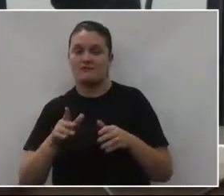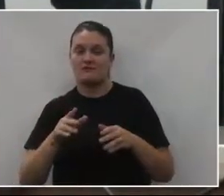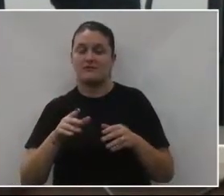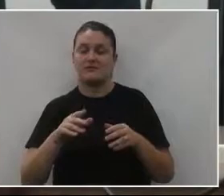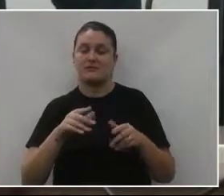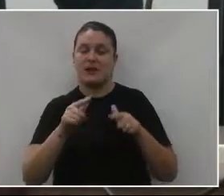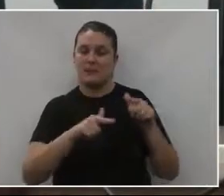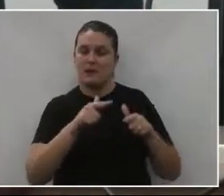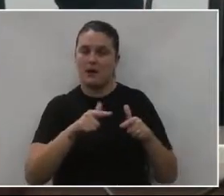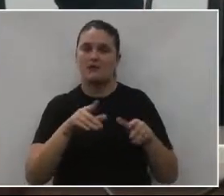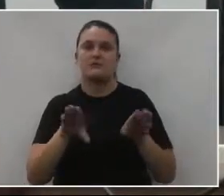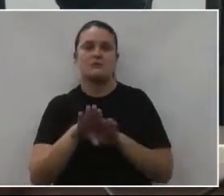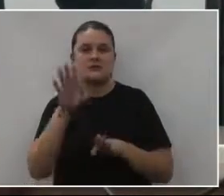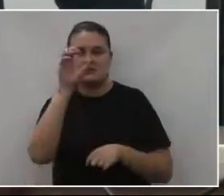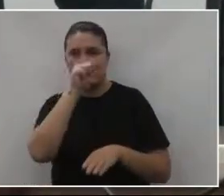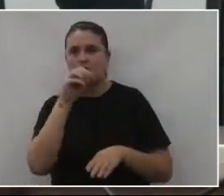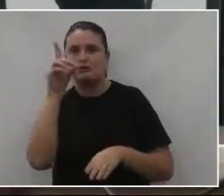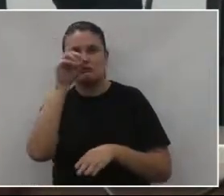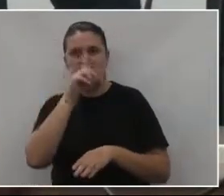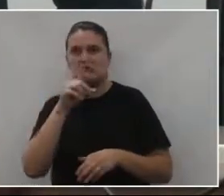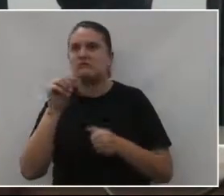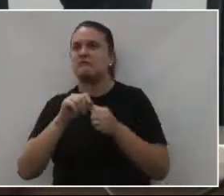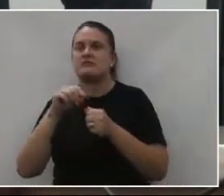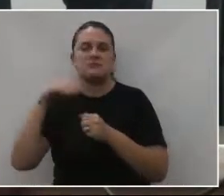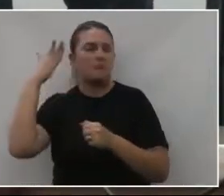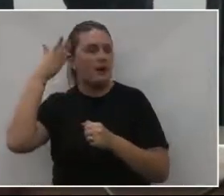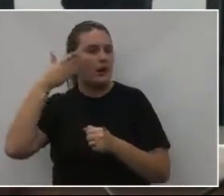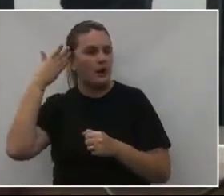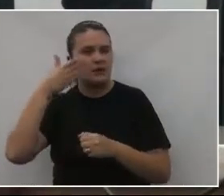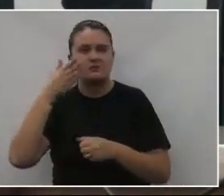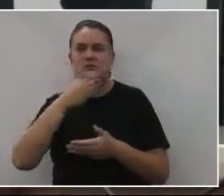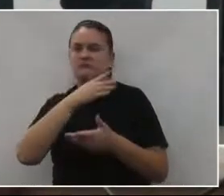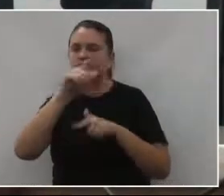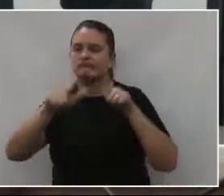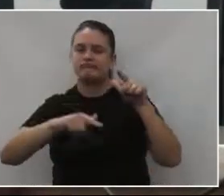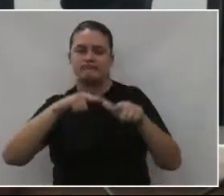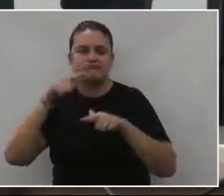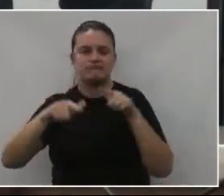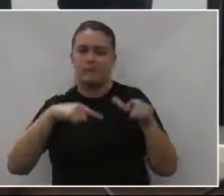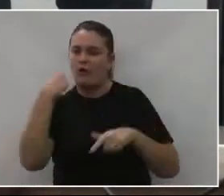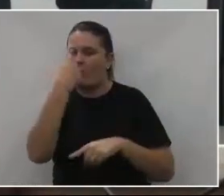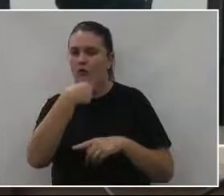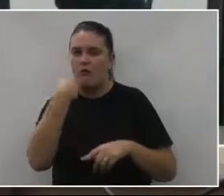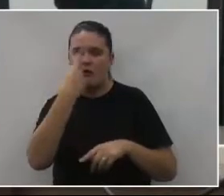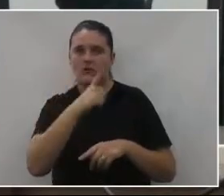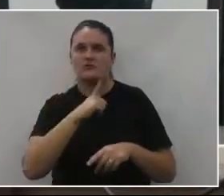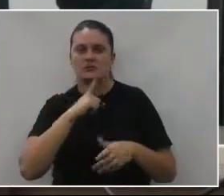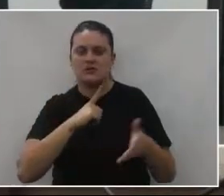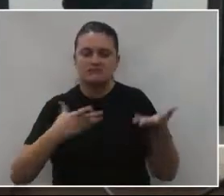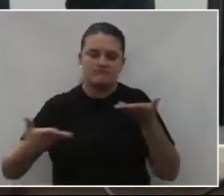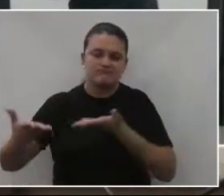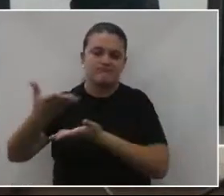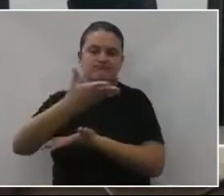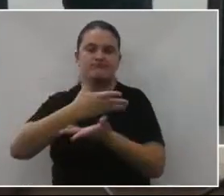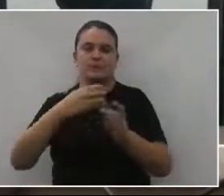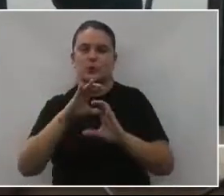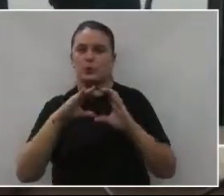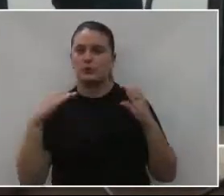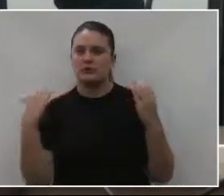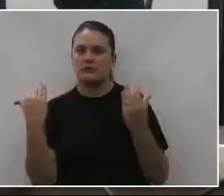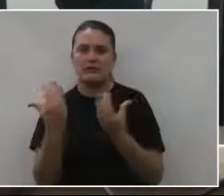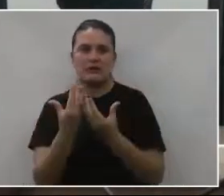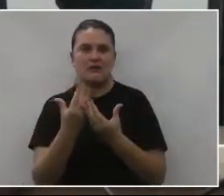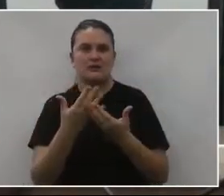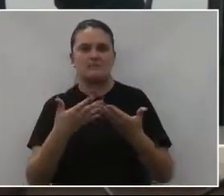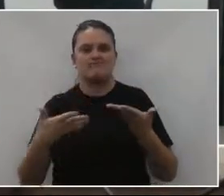Finais de semana, fora de horário, palestras, enfim, um envolvimento com a comunidade que é de grande valia